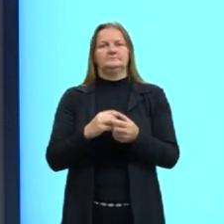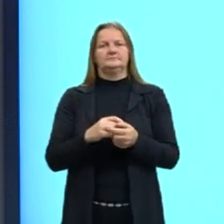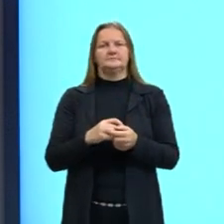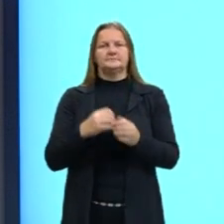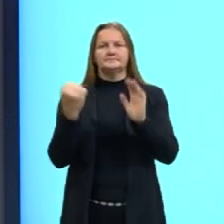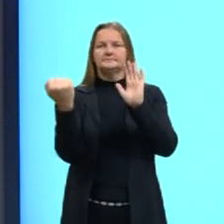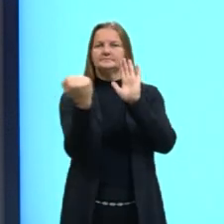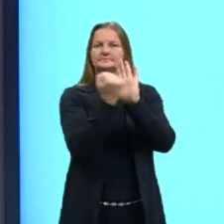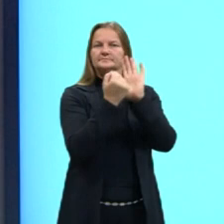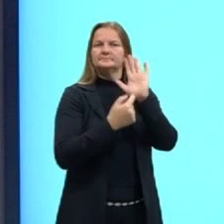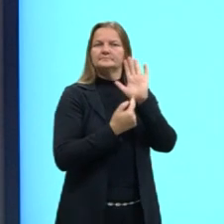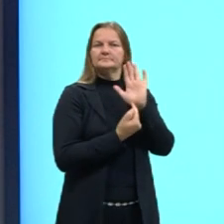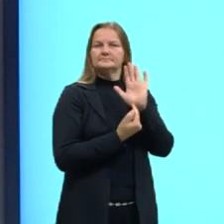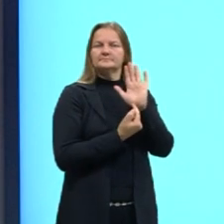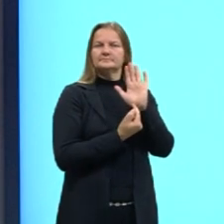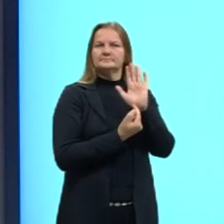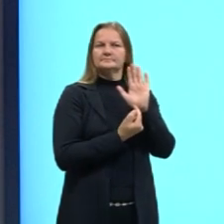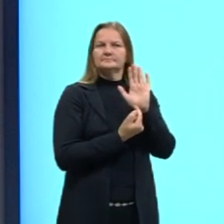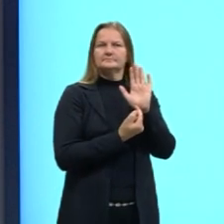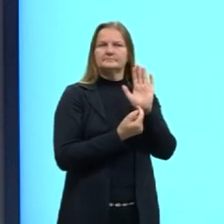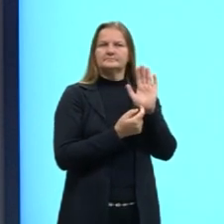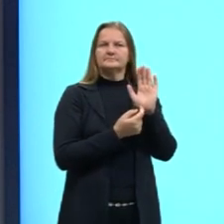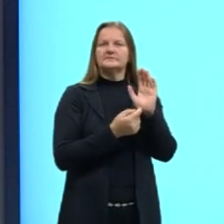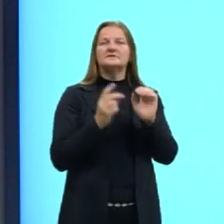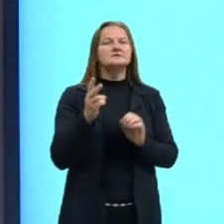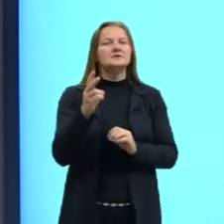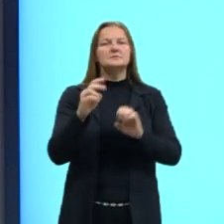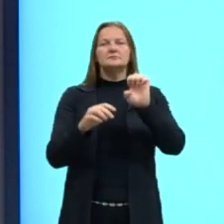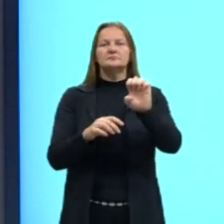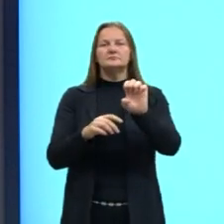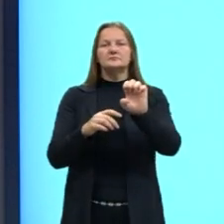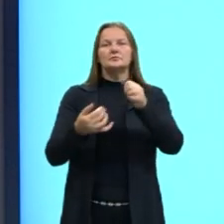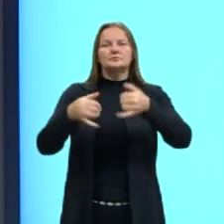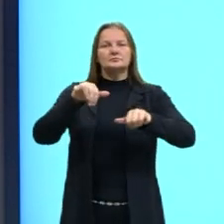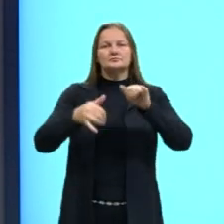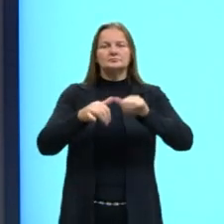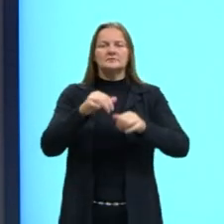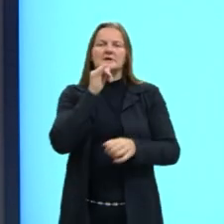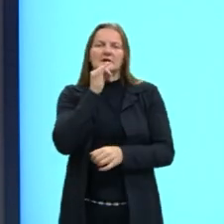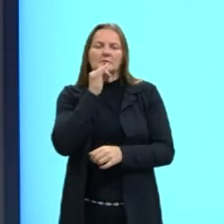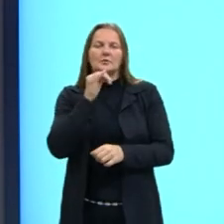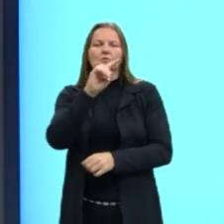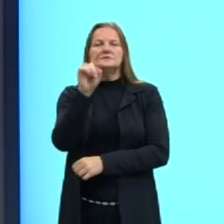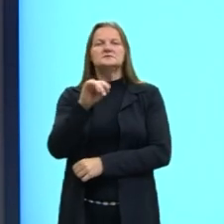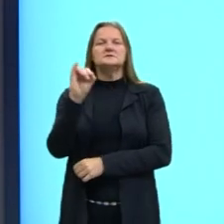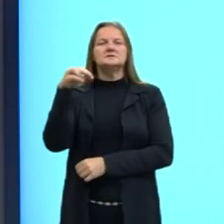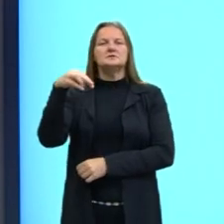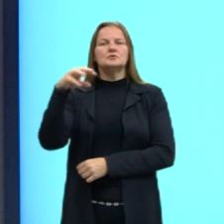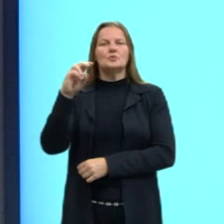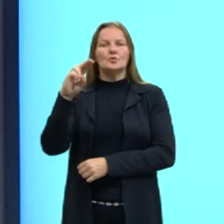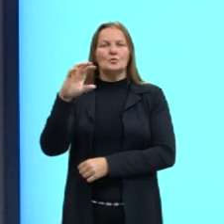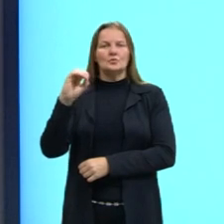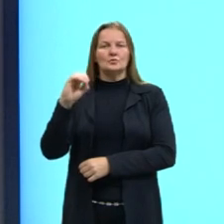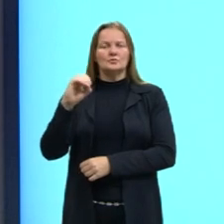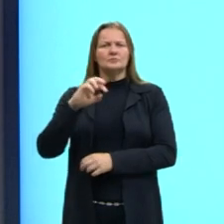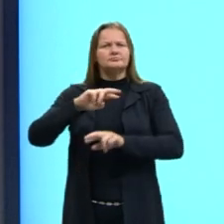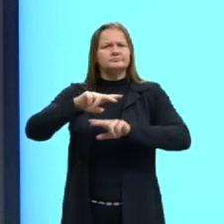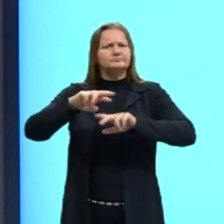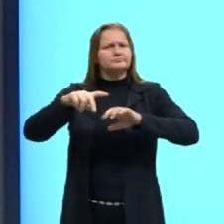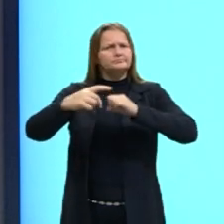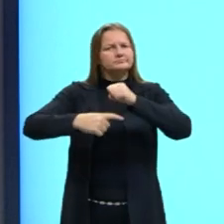simbolizada pelo o único tá por exemplo uma lâmina de Zinco é formada por inúmeros